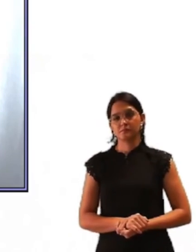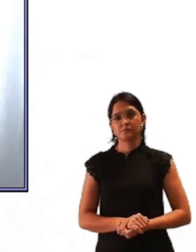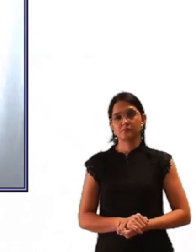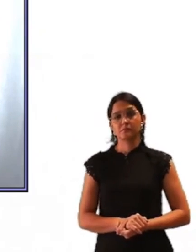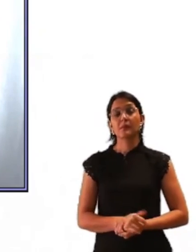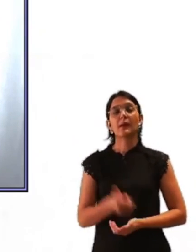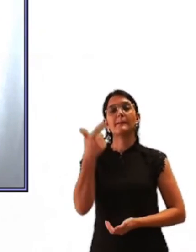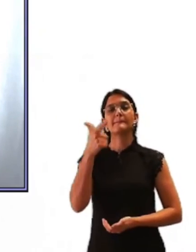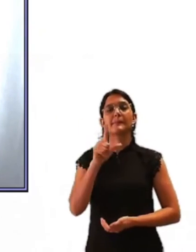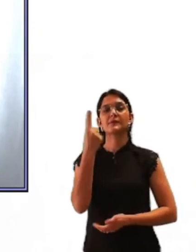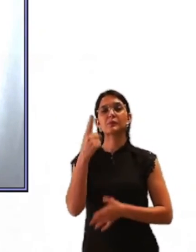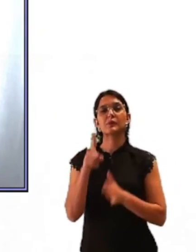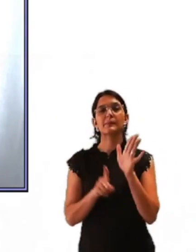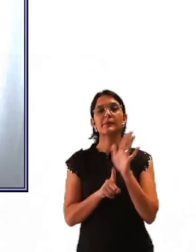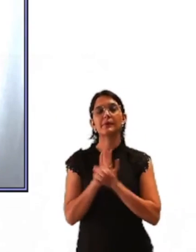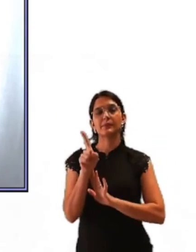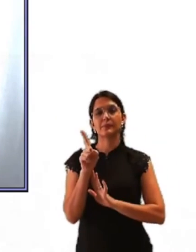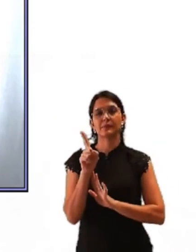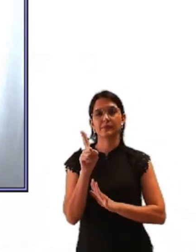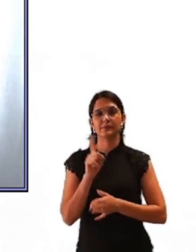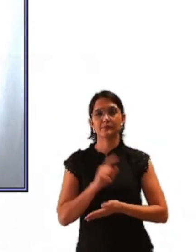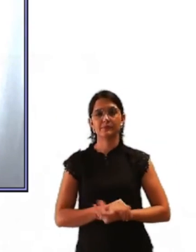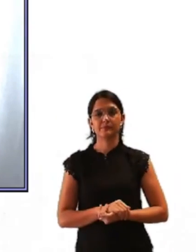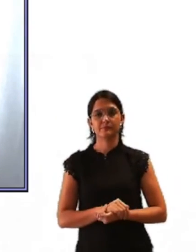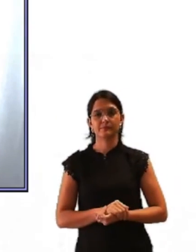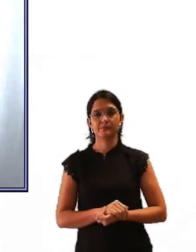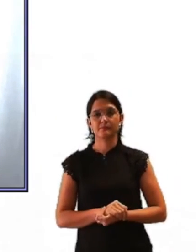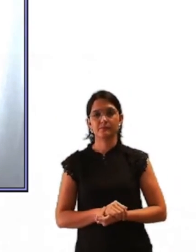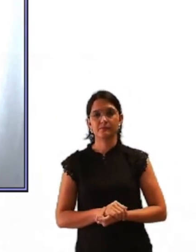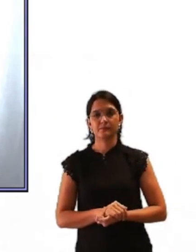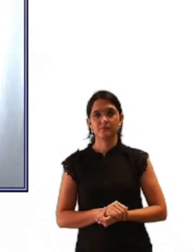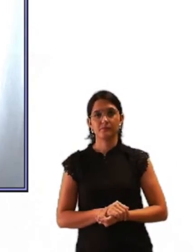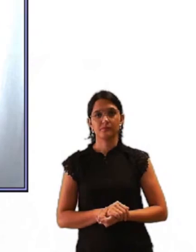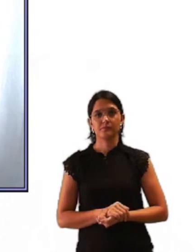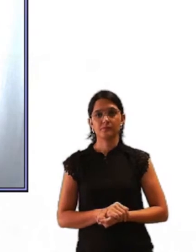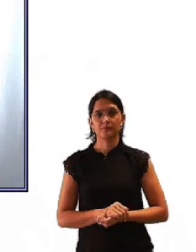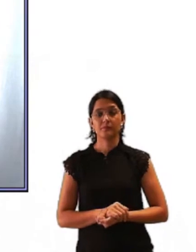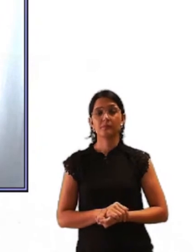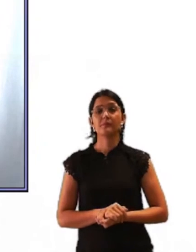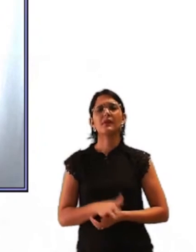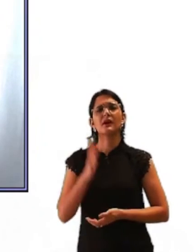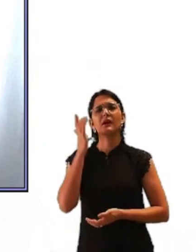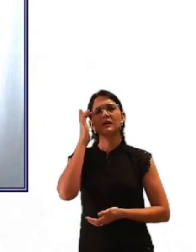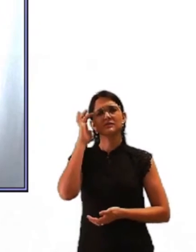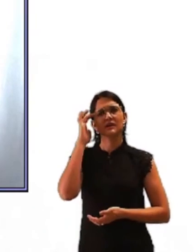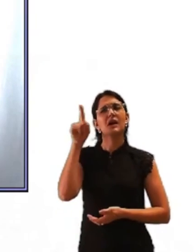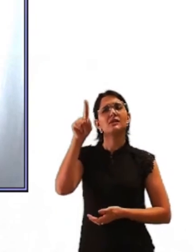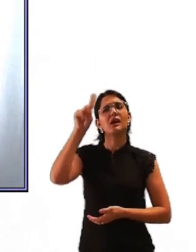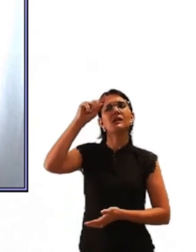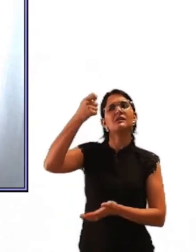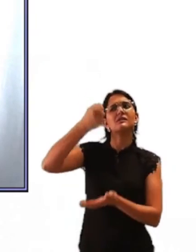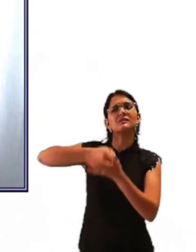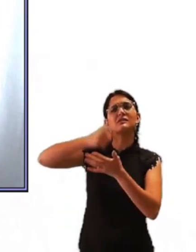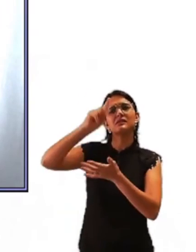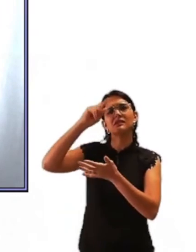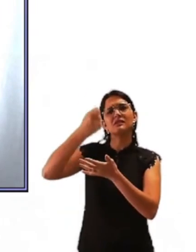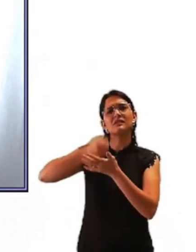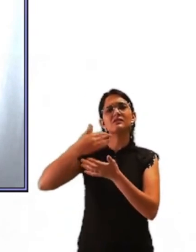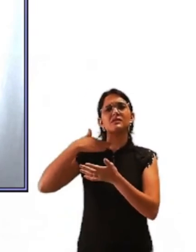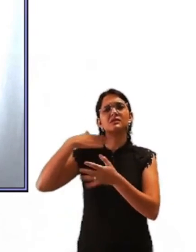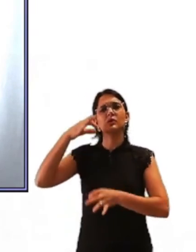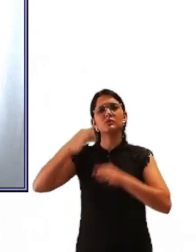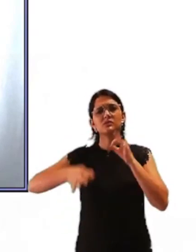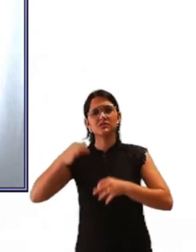Mais uma pergunta aqui. O senhor enxerga a massificação das decisões judiciais confirmatórias de direitos fundamentais na área